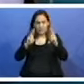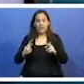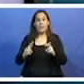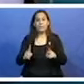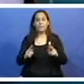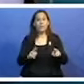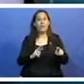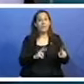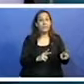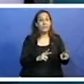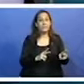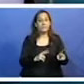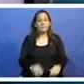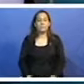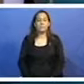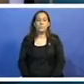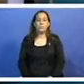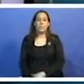seguir?